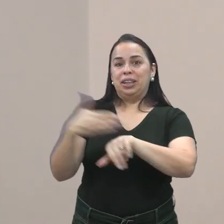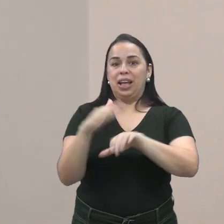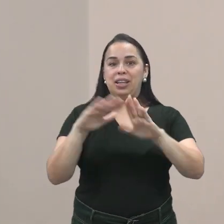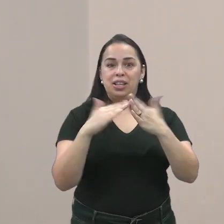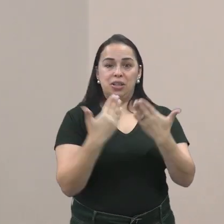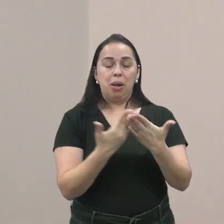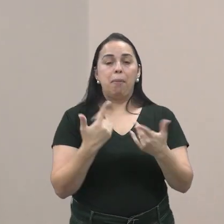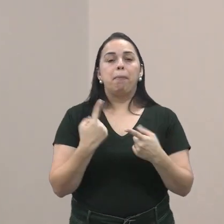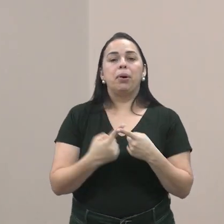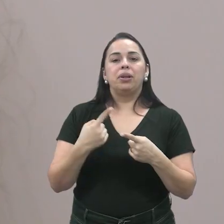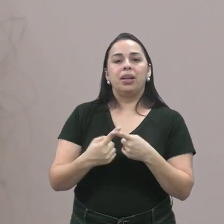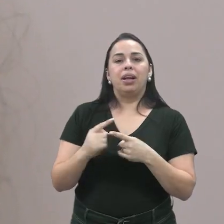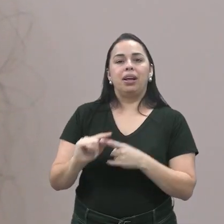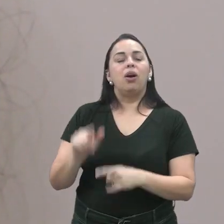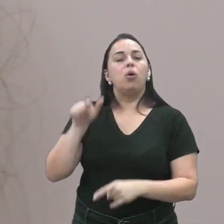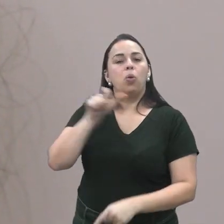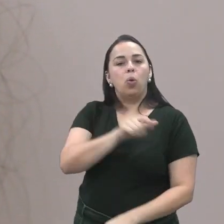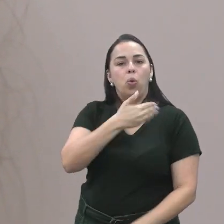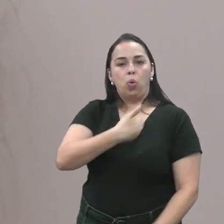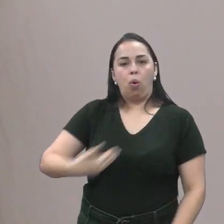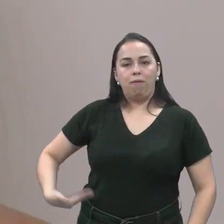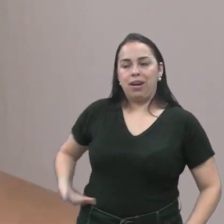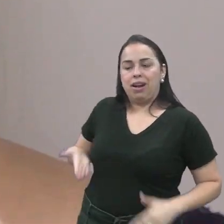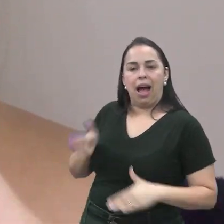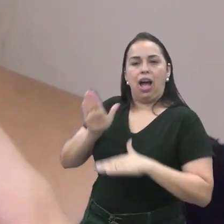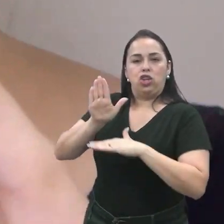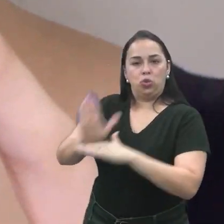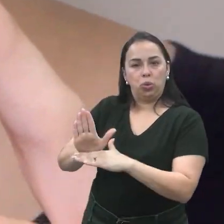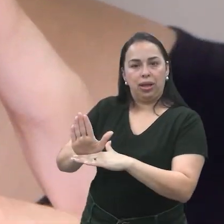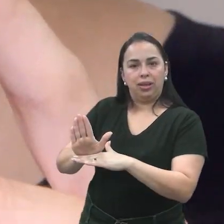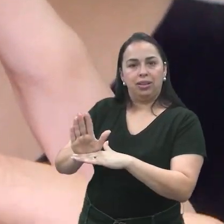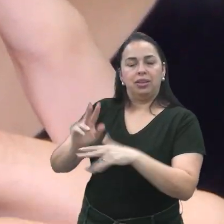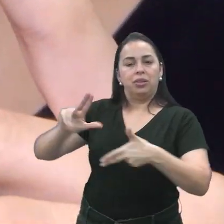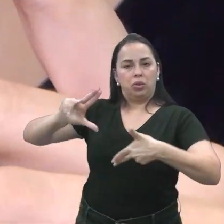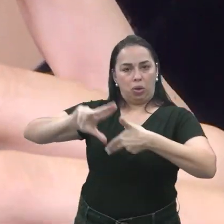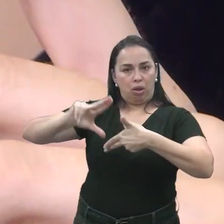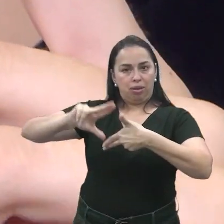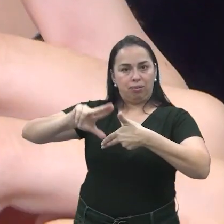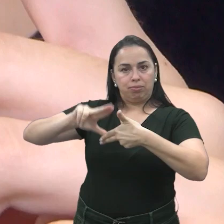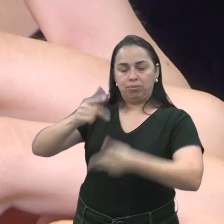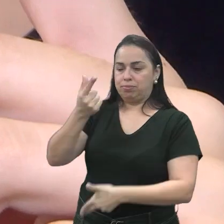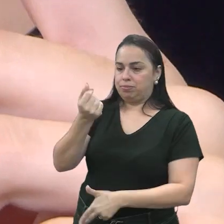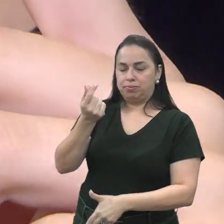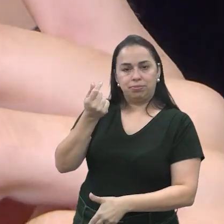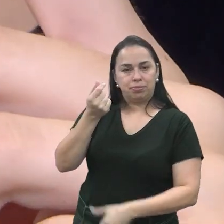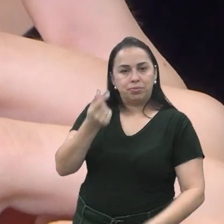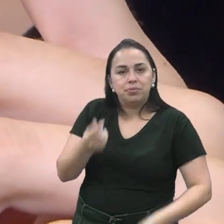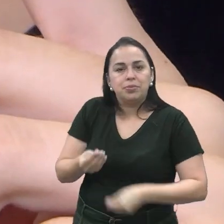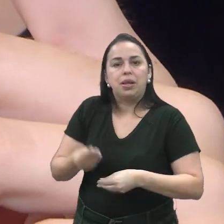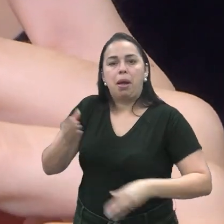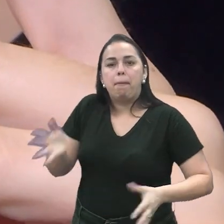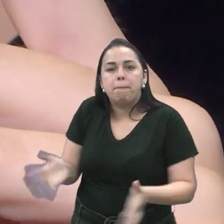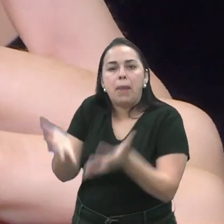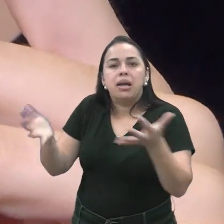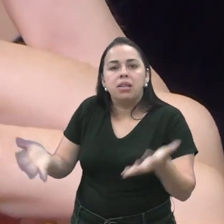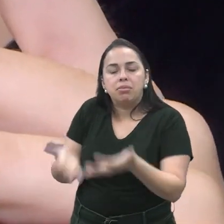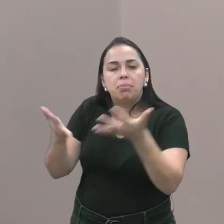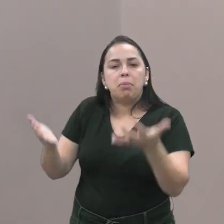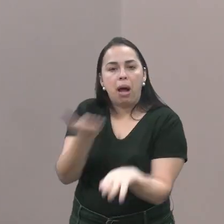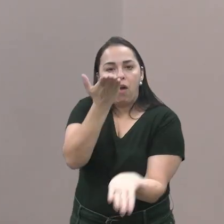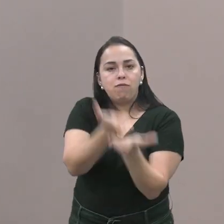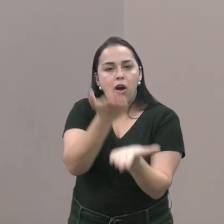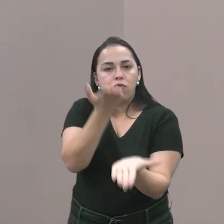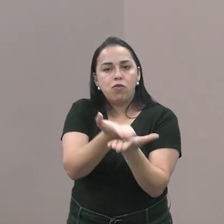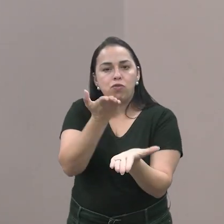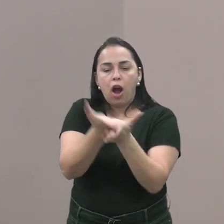motivada para ir à escola. Isso porque ela recebe ajuda financeira do programa Pé de Meia, do governo federal,